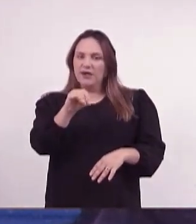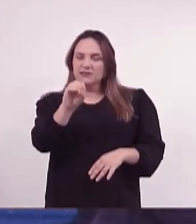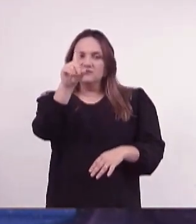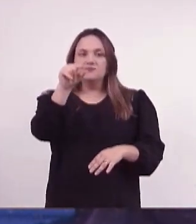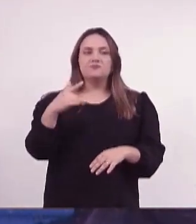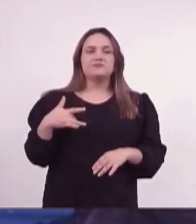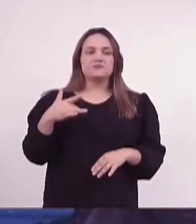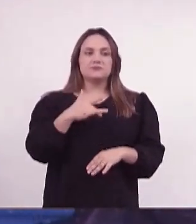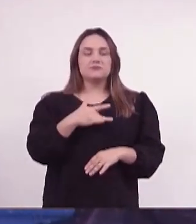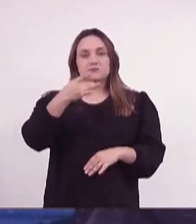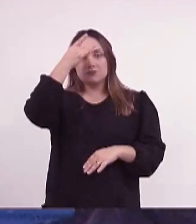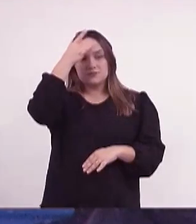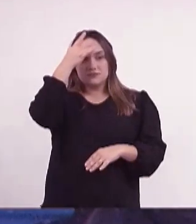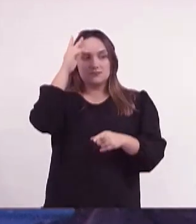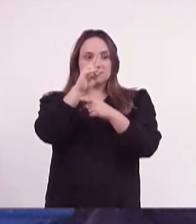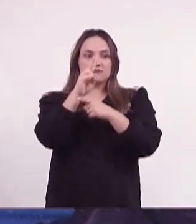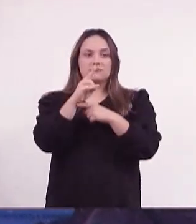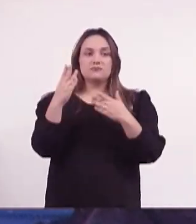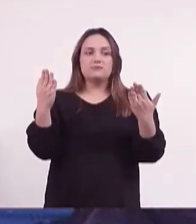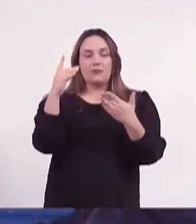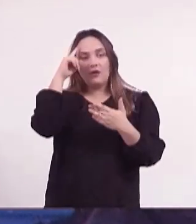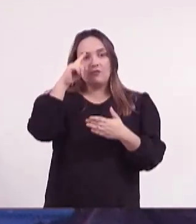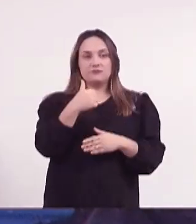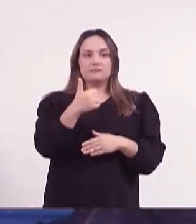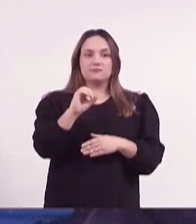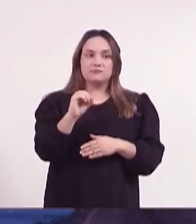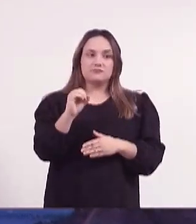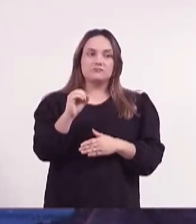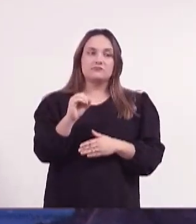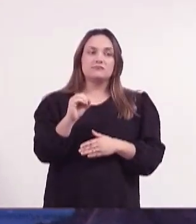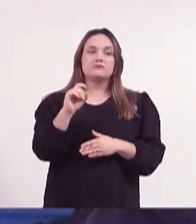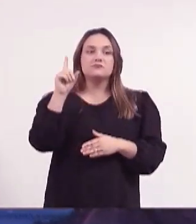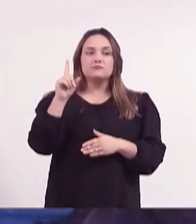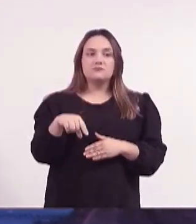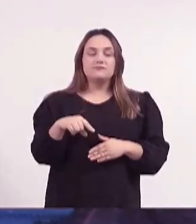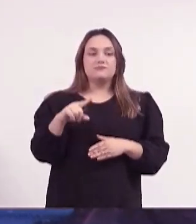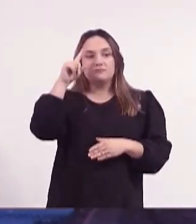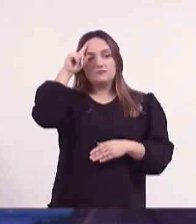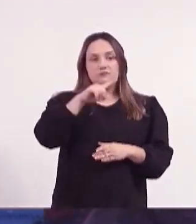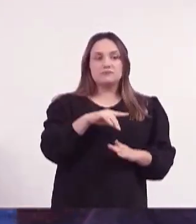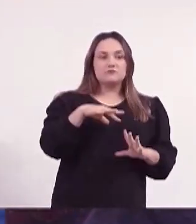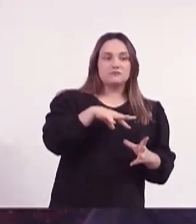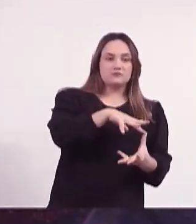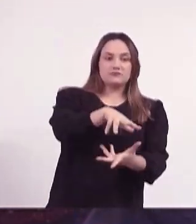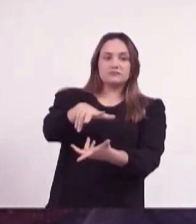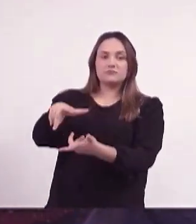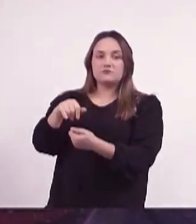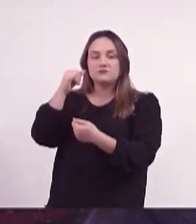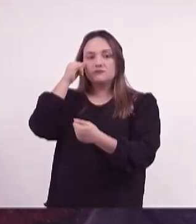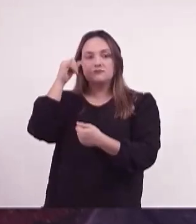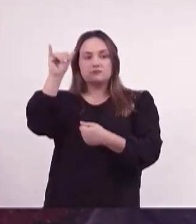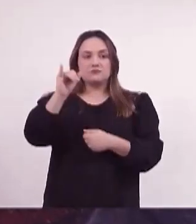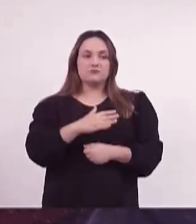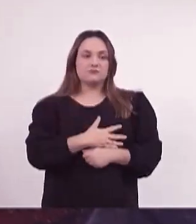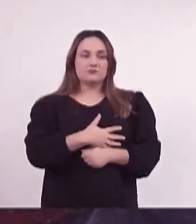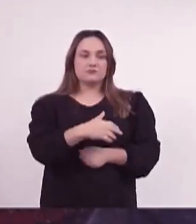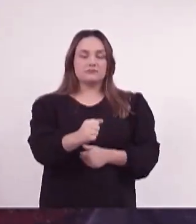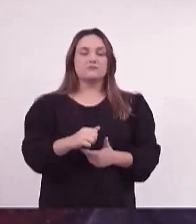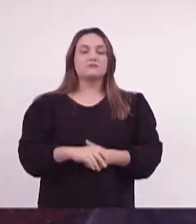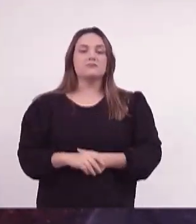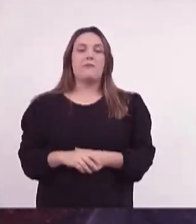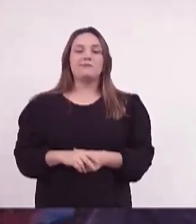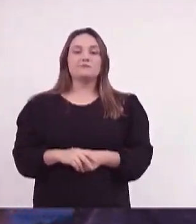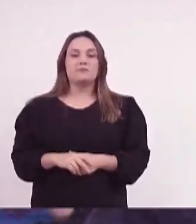Saúde mental. Dia 10 deste mês é oficialmente conhecido como Dia Mundial de Prevenção ao Suicídio.